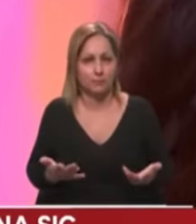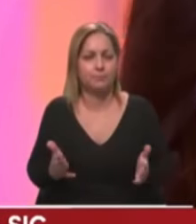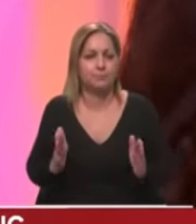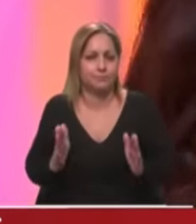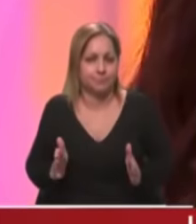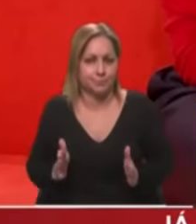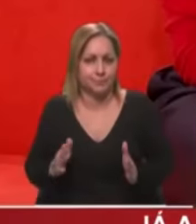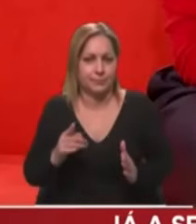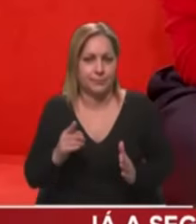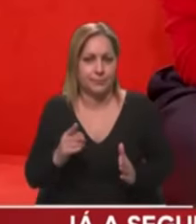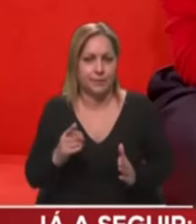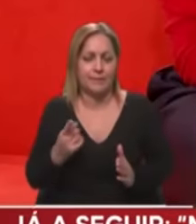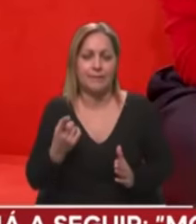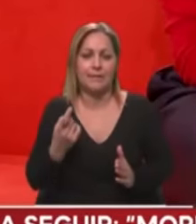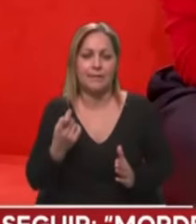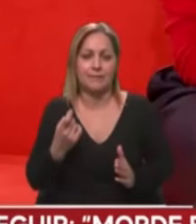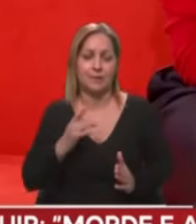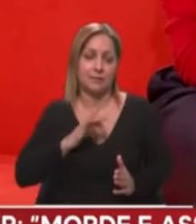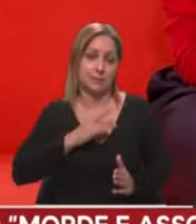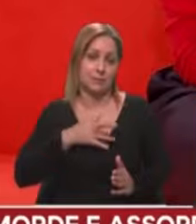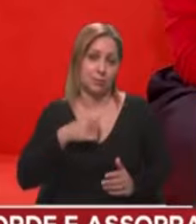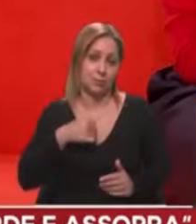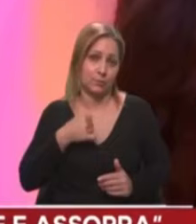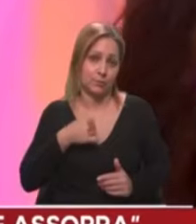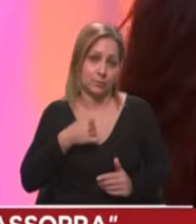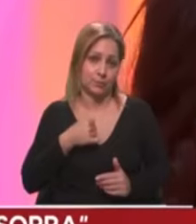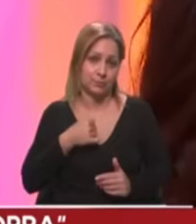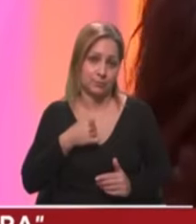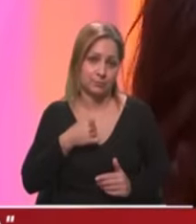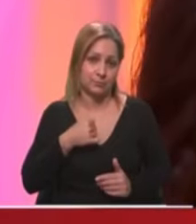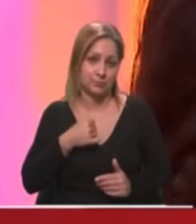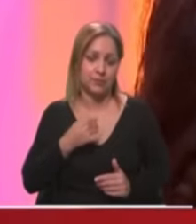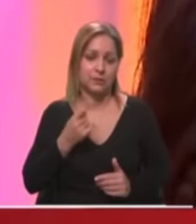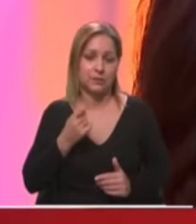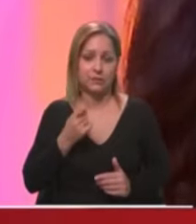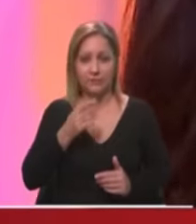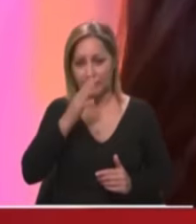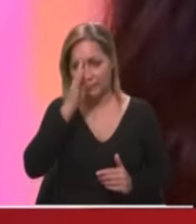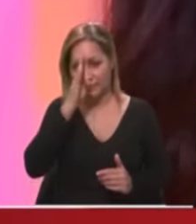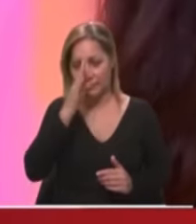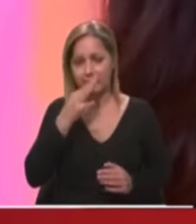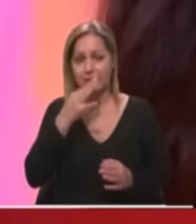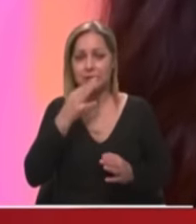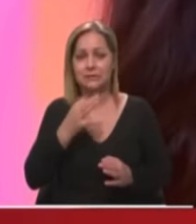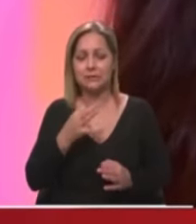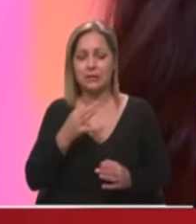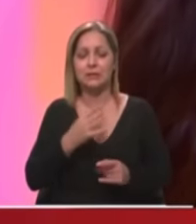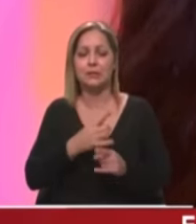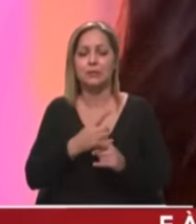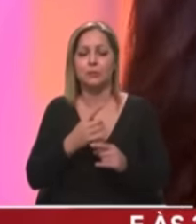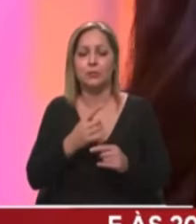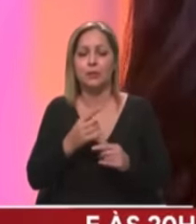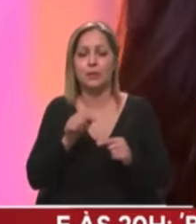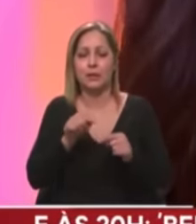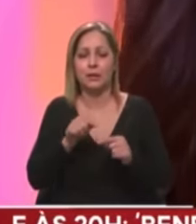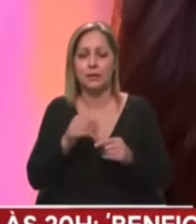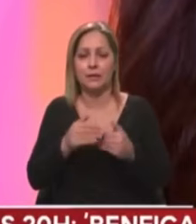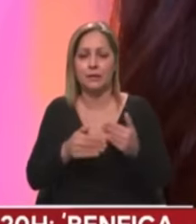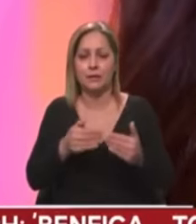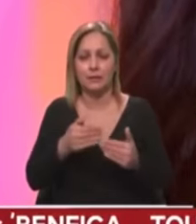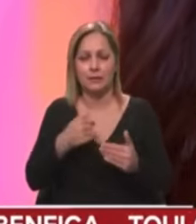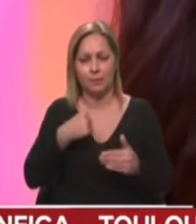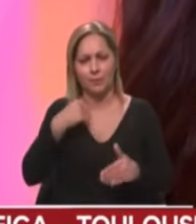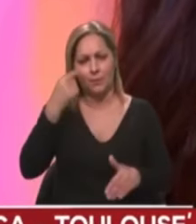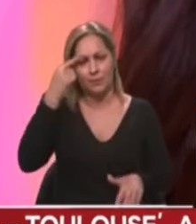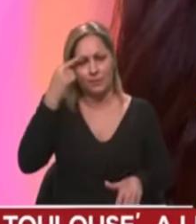é uma grande falta de amor próprio e de saber qual é o caminho, porque é que as coisas estão... Leva-nos muito a pensar